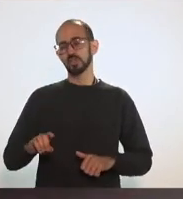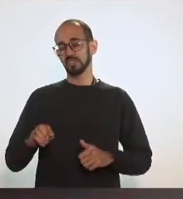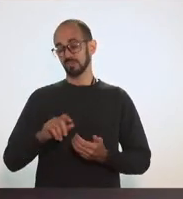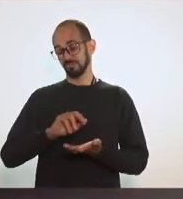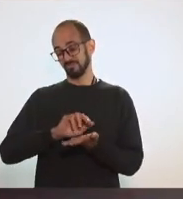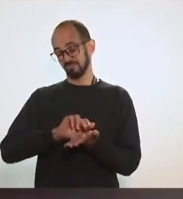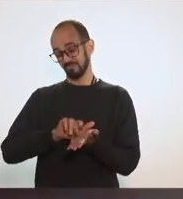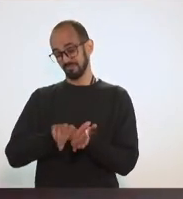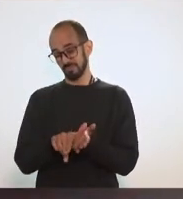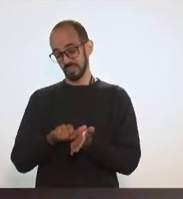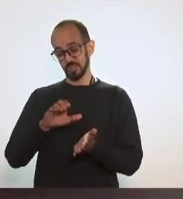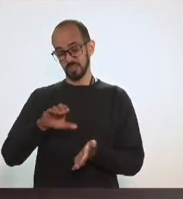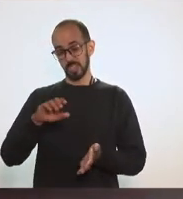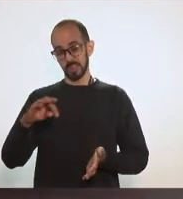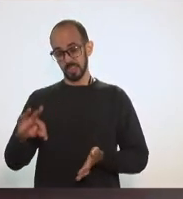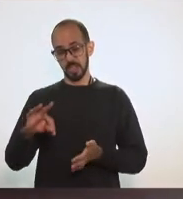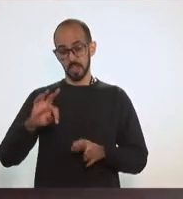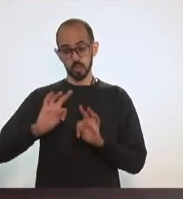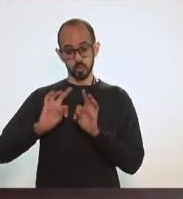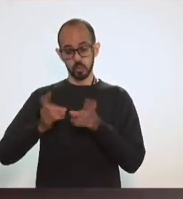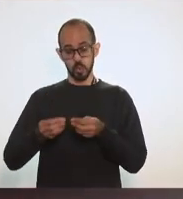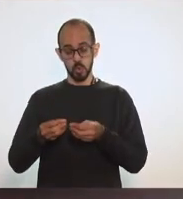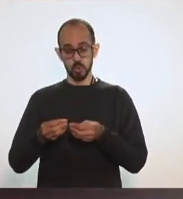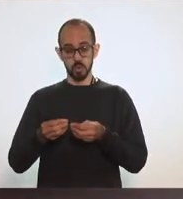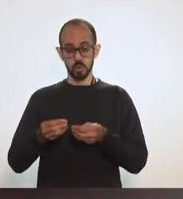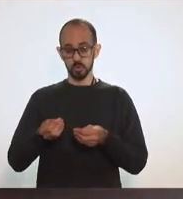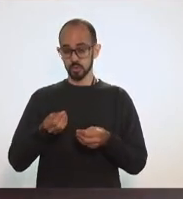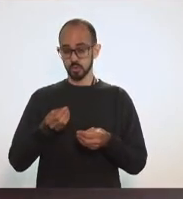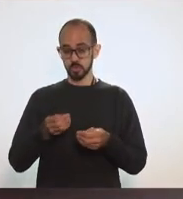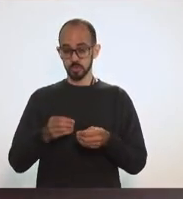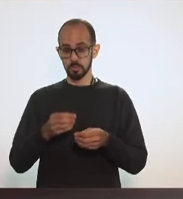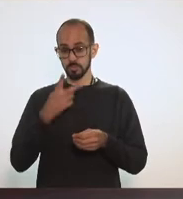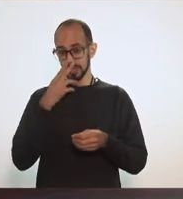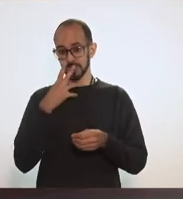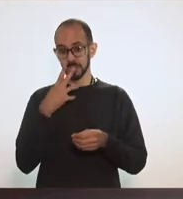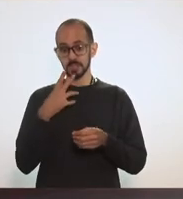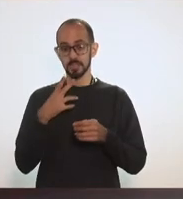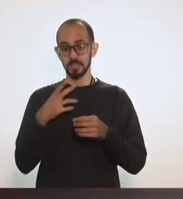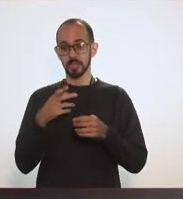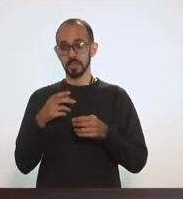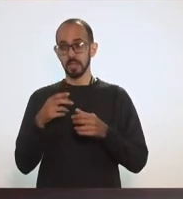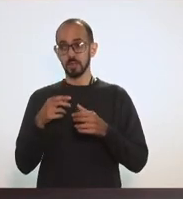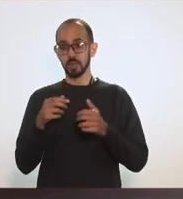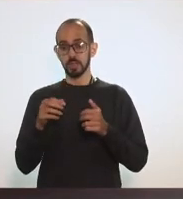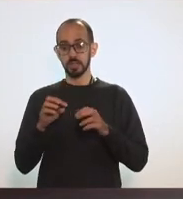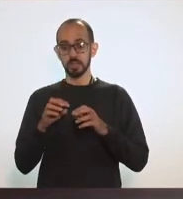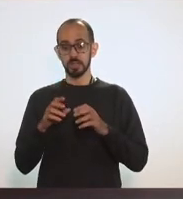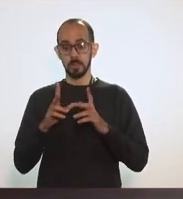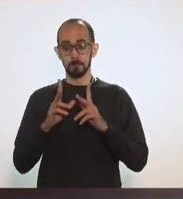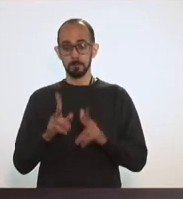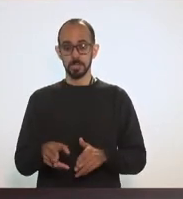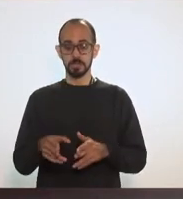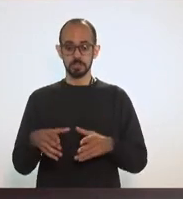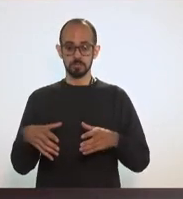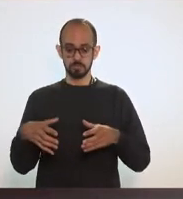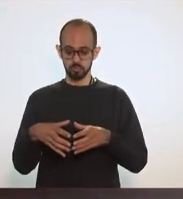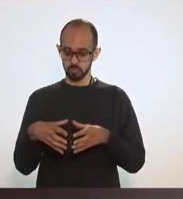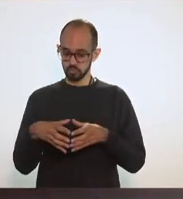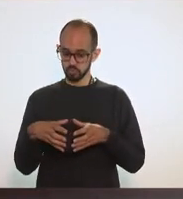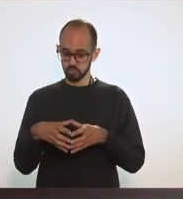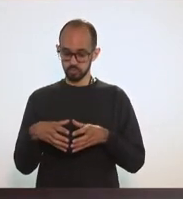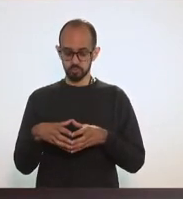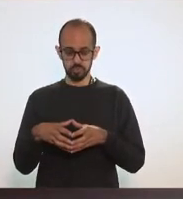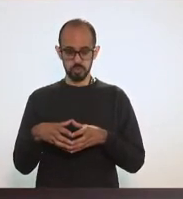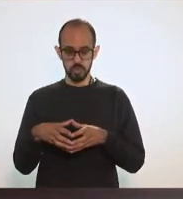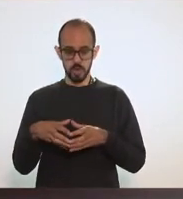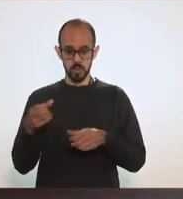do CT, todos eles pareciam que tinham a mesma delegação dentro da construção ali do CT e